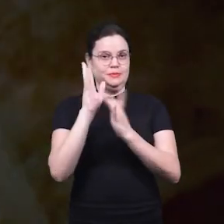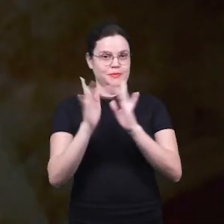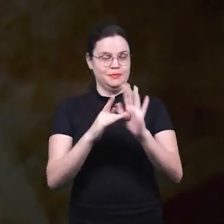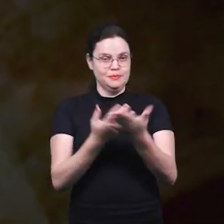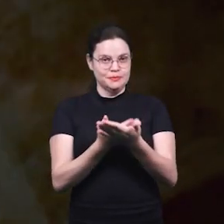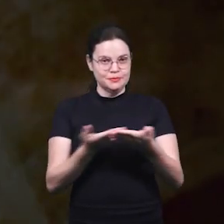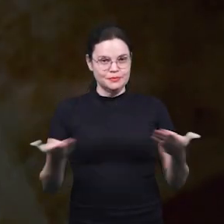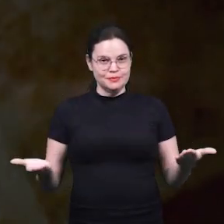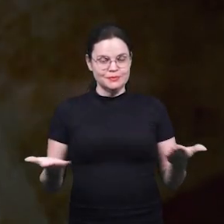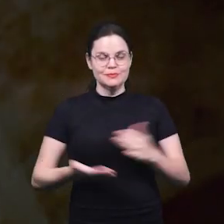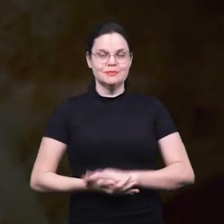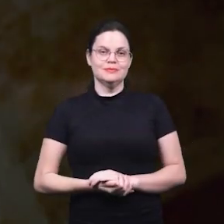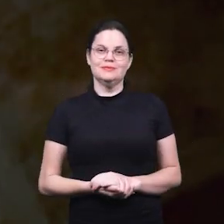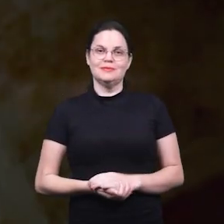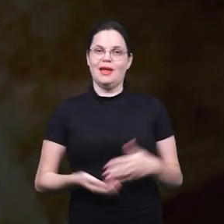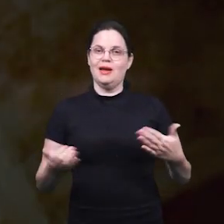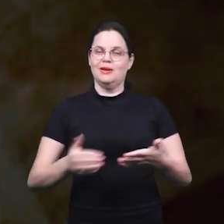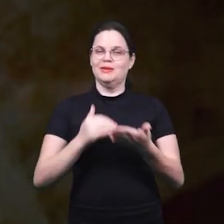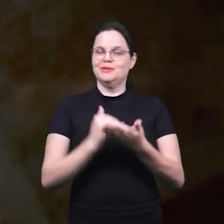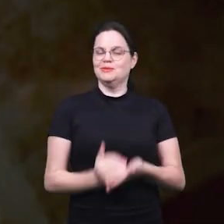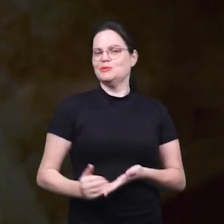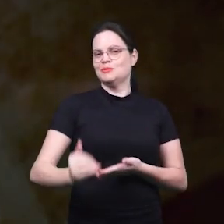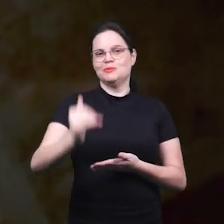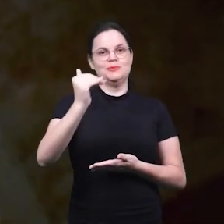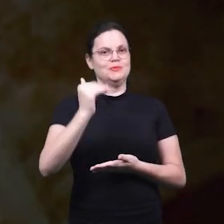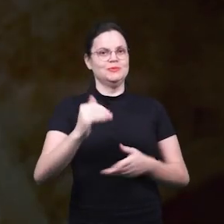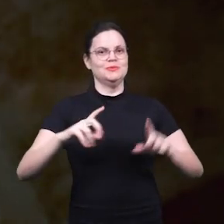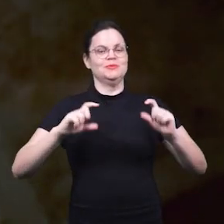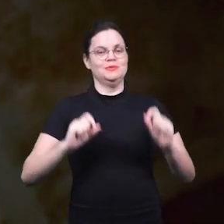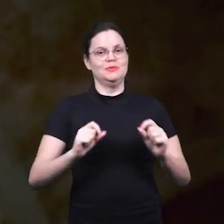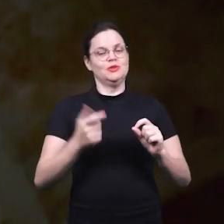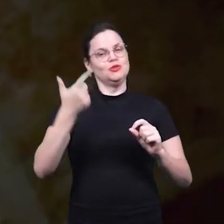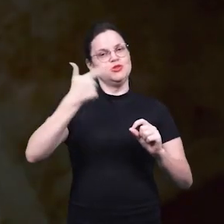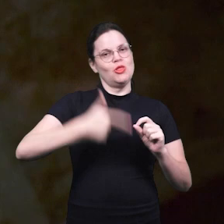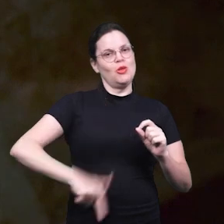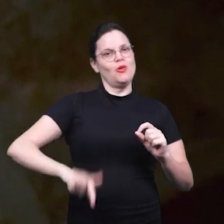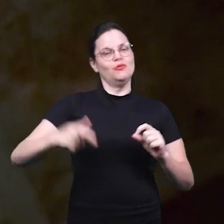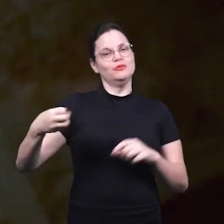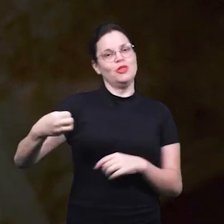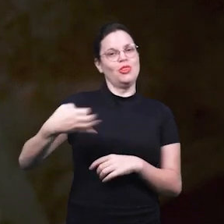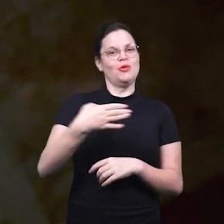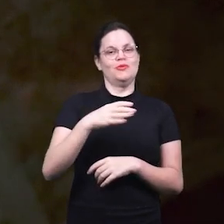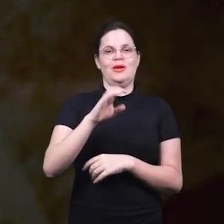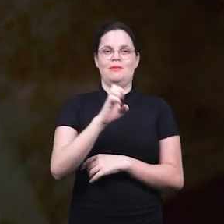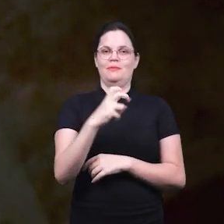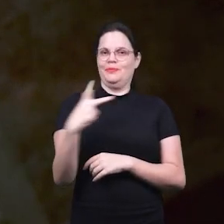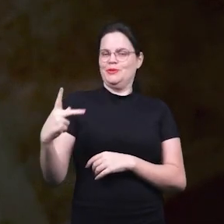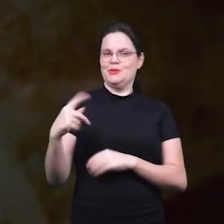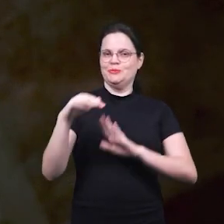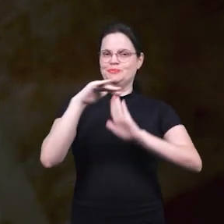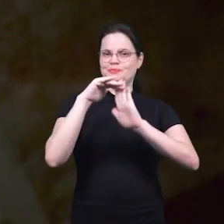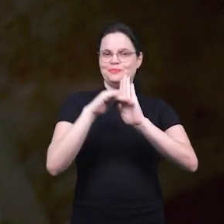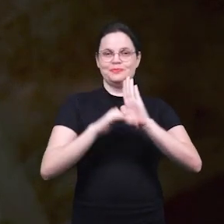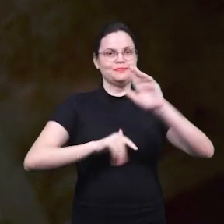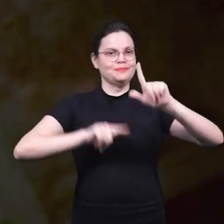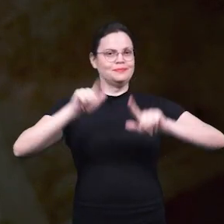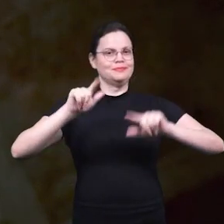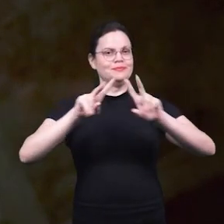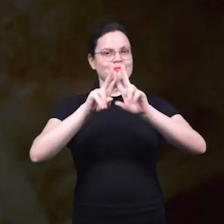paz do Senhor a todos. Estamos dando início a mais um episódio do nosso